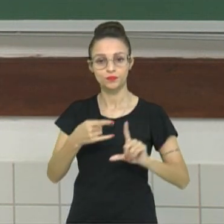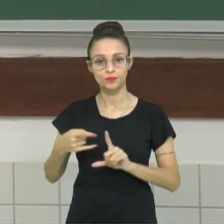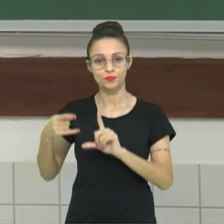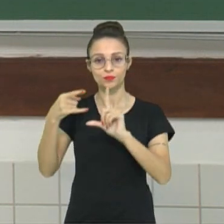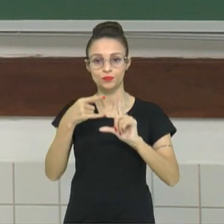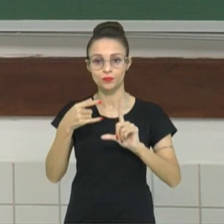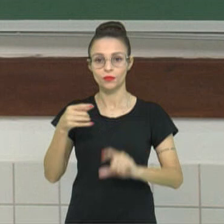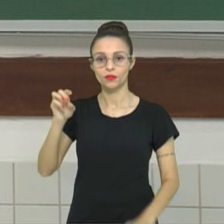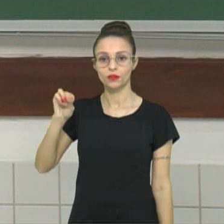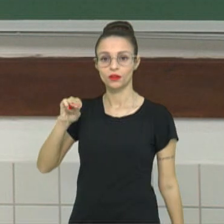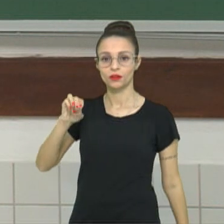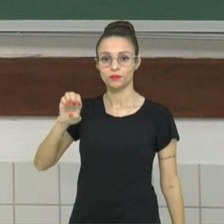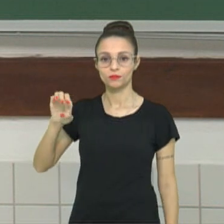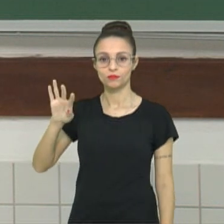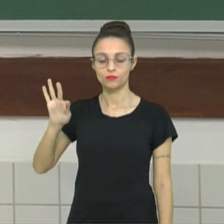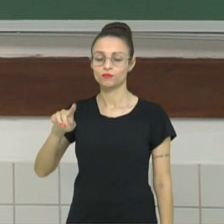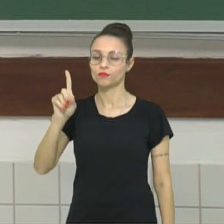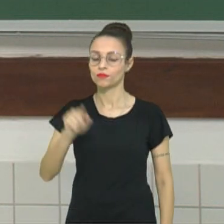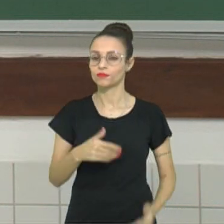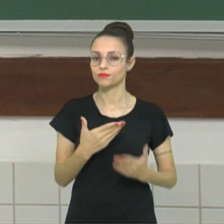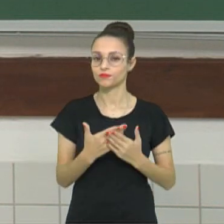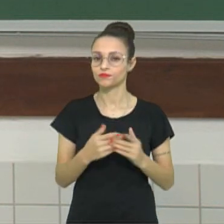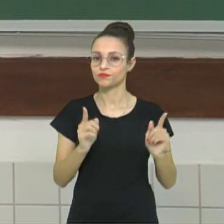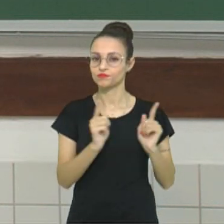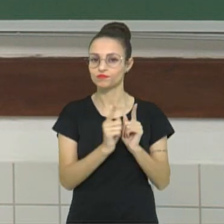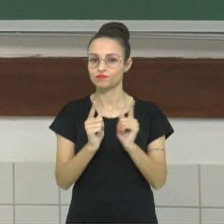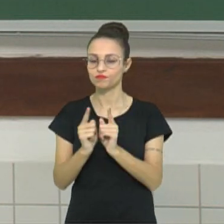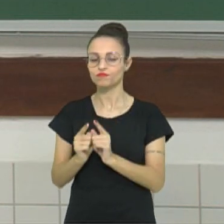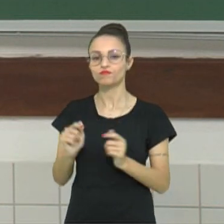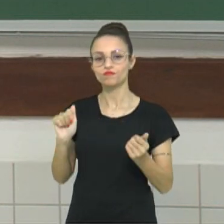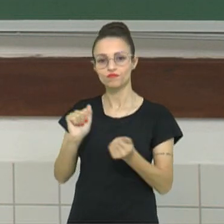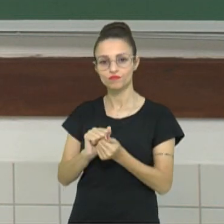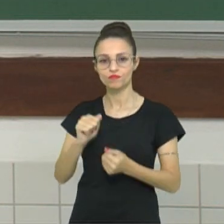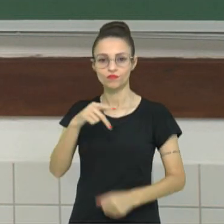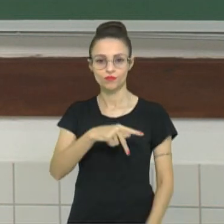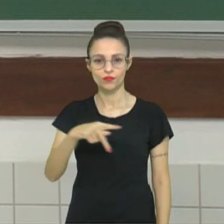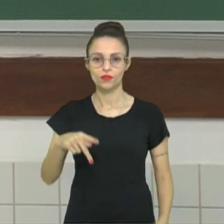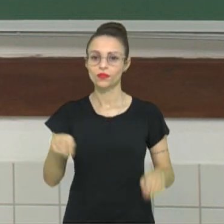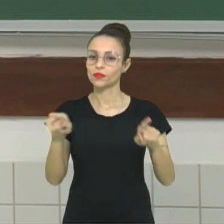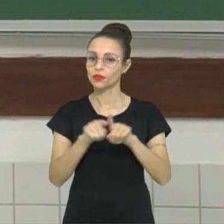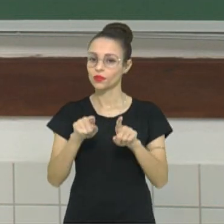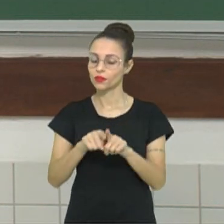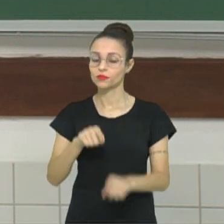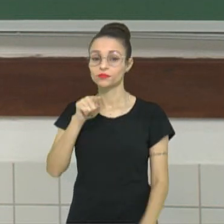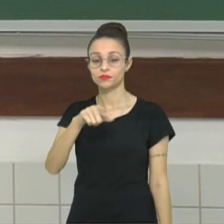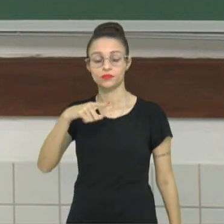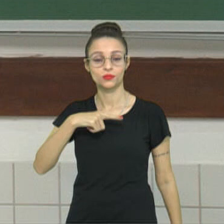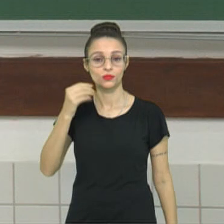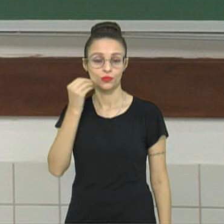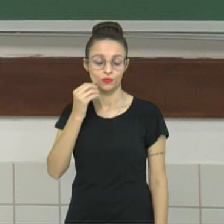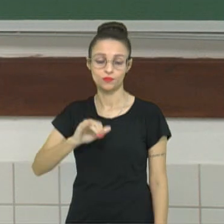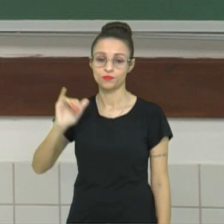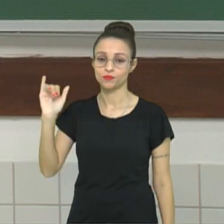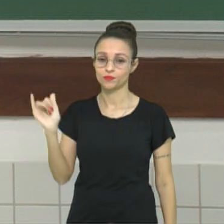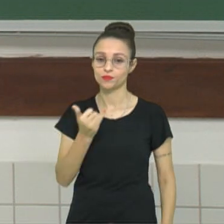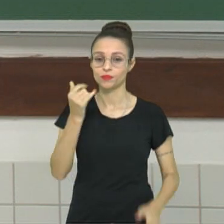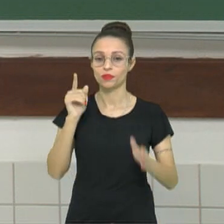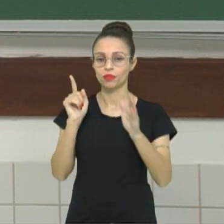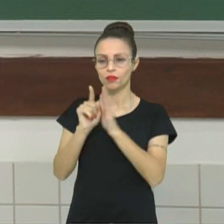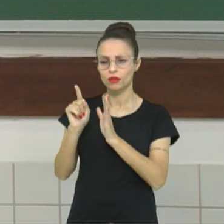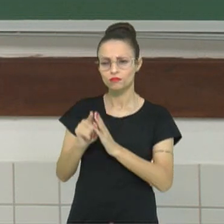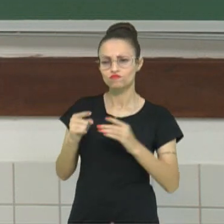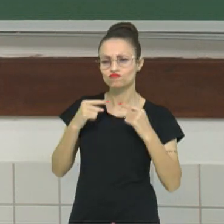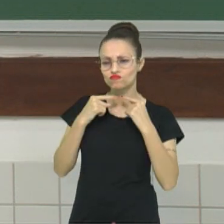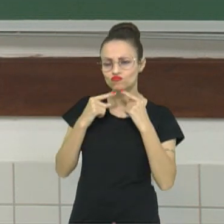aquelas mini aulas, né, com o professor, e assim você tem a oportunidade de perguntar as coisas, tirar